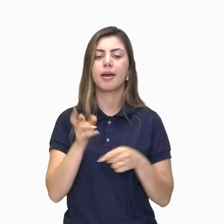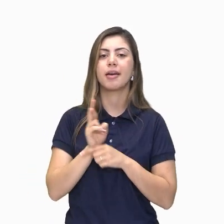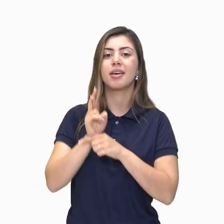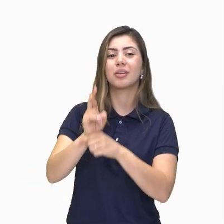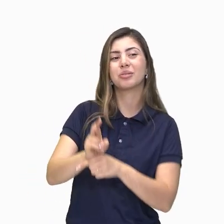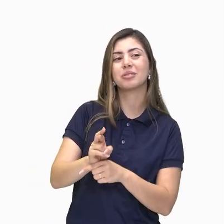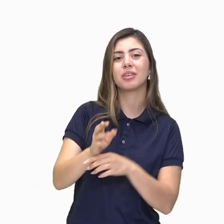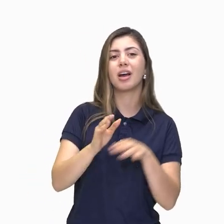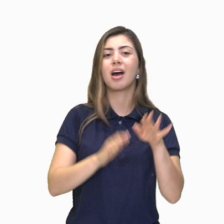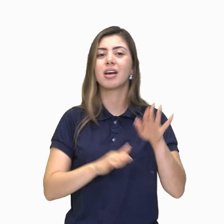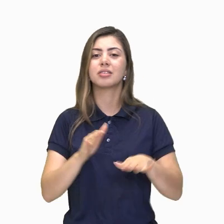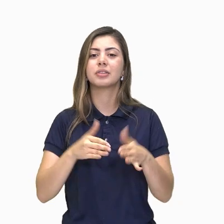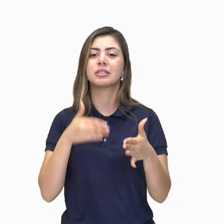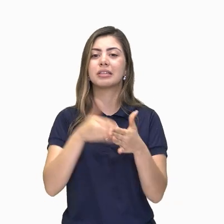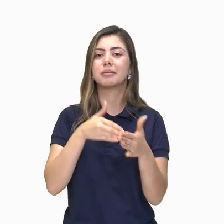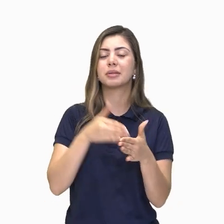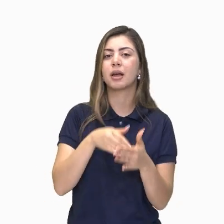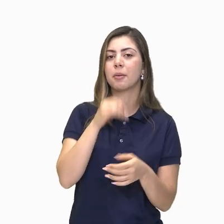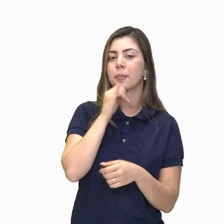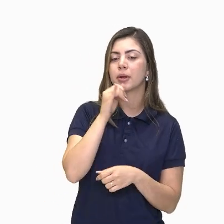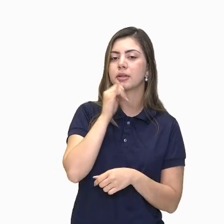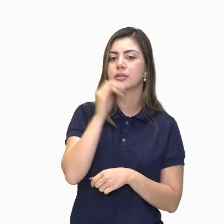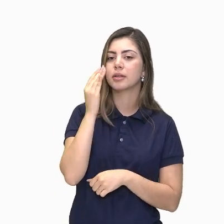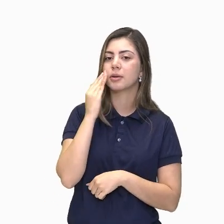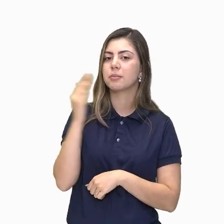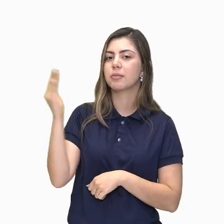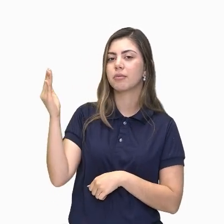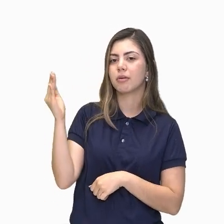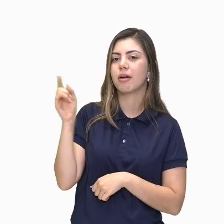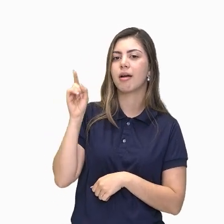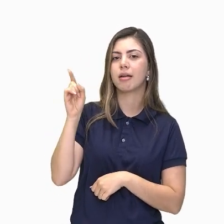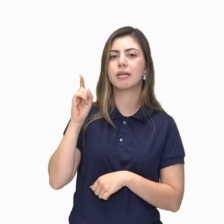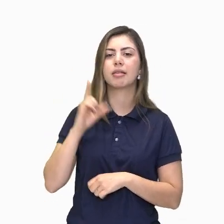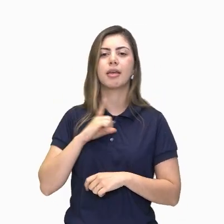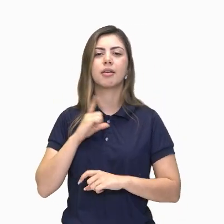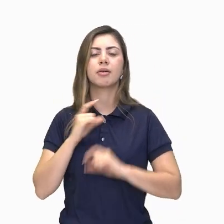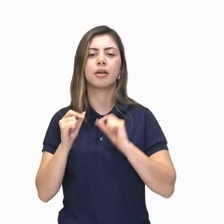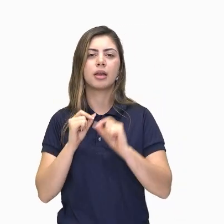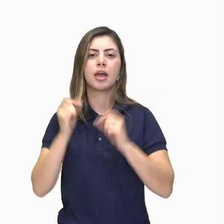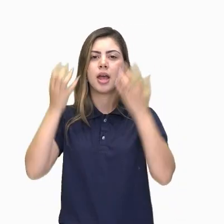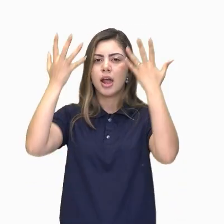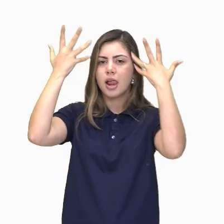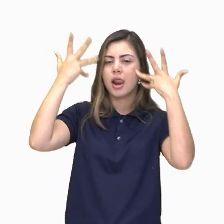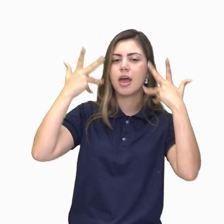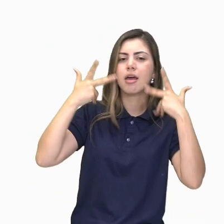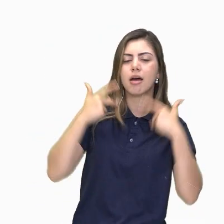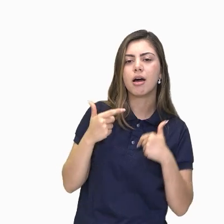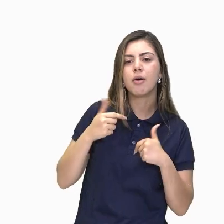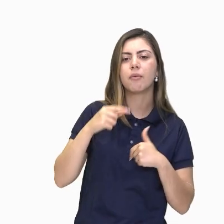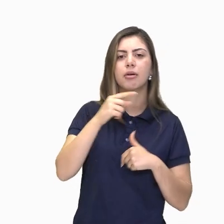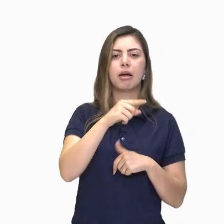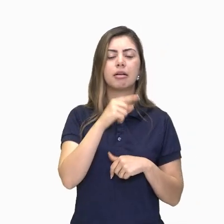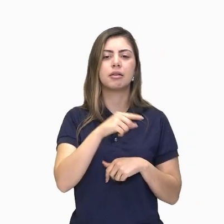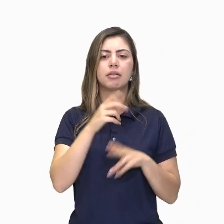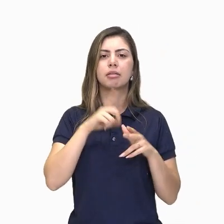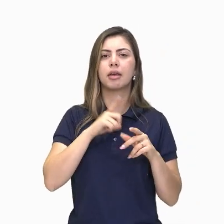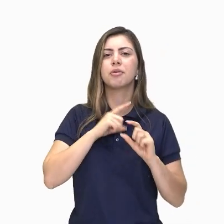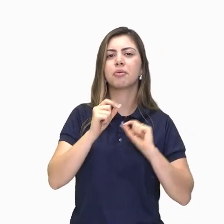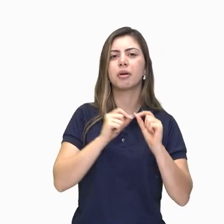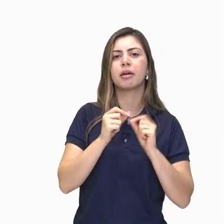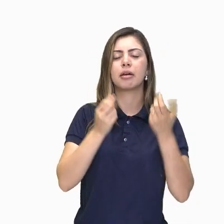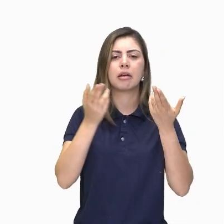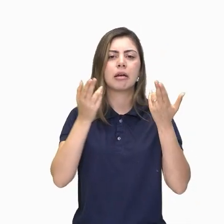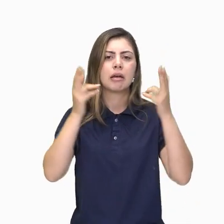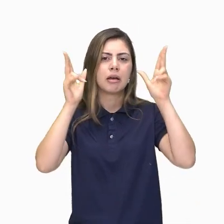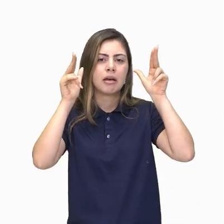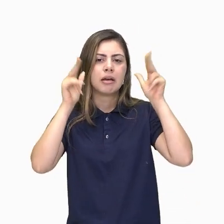relação da leoa comendo a zebra. Não, então, existe um certo tipo de competição que pode ser por alimento, pode